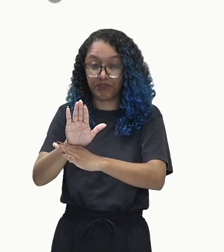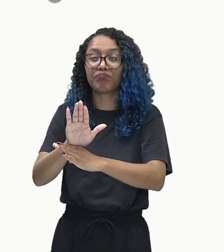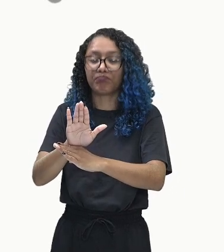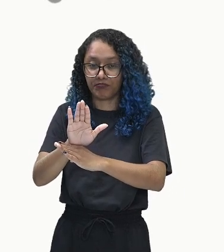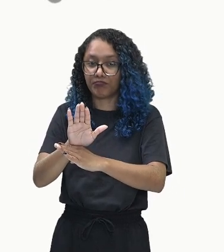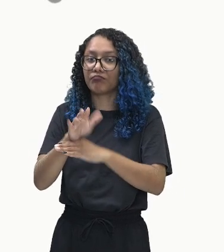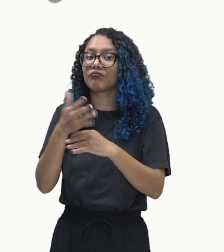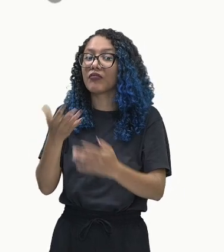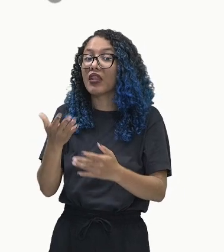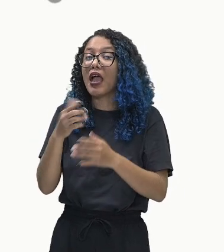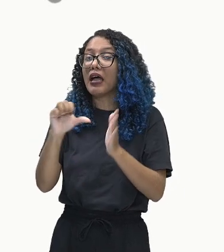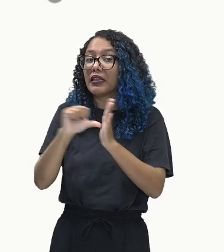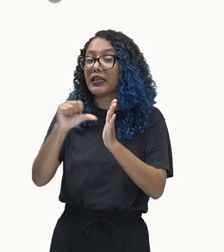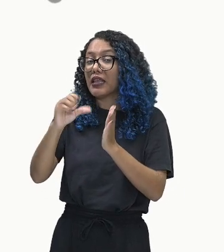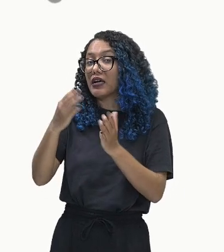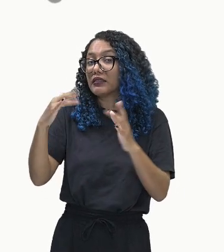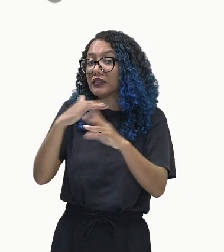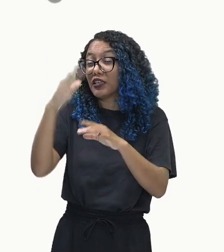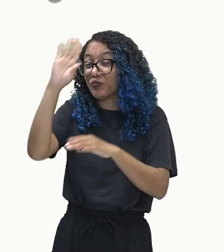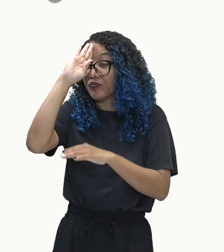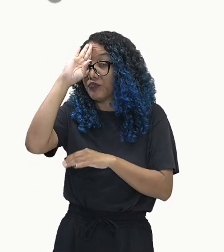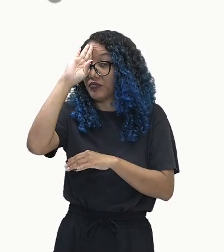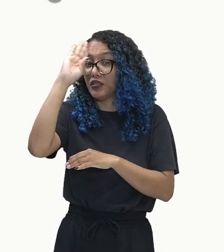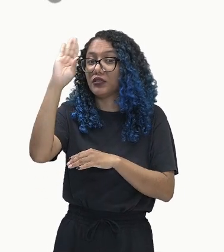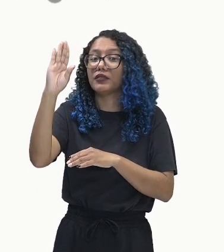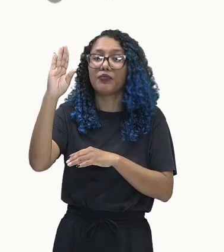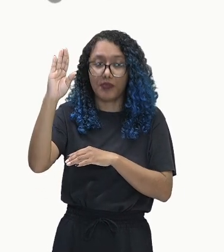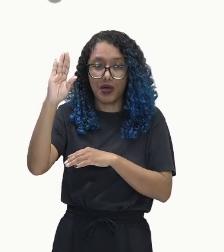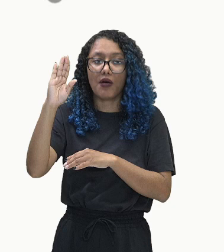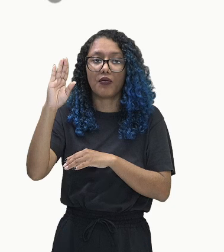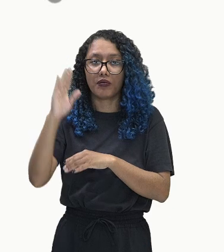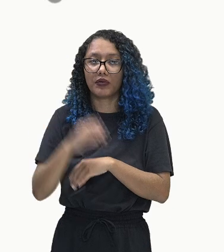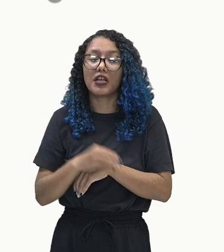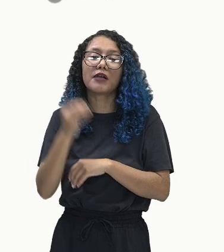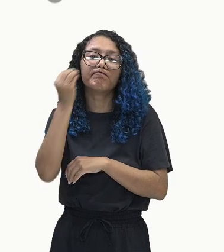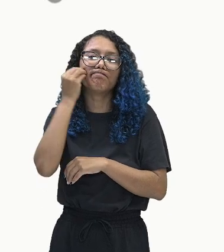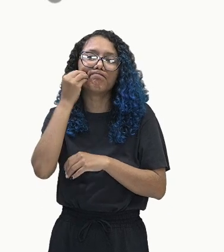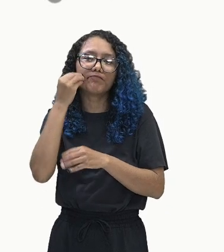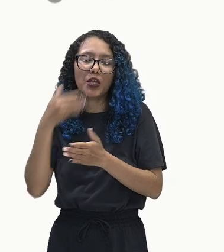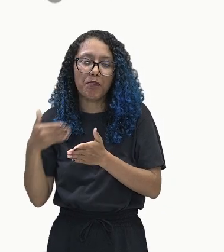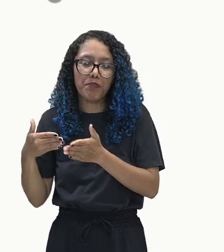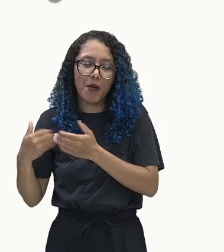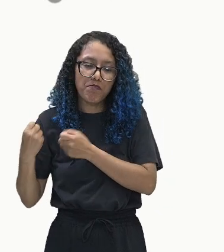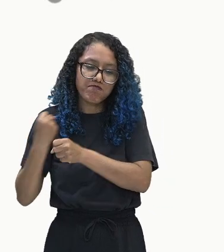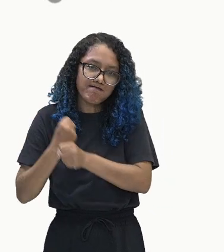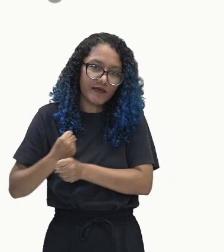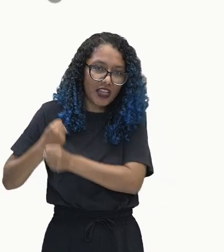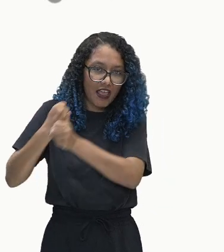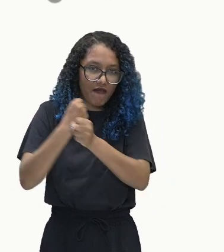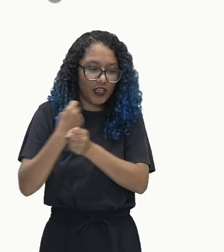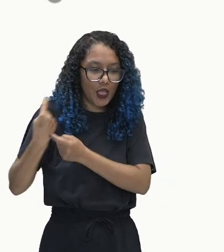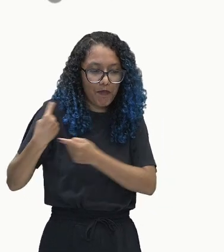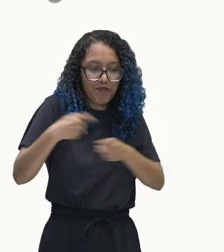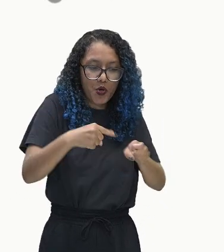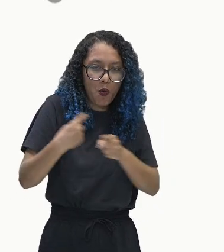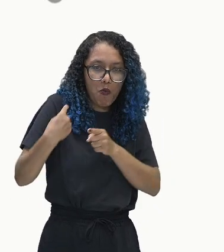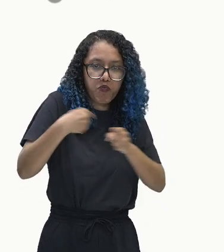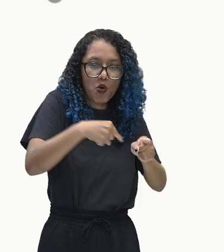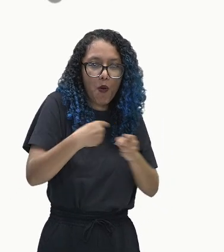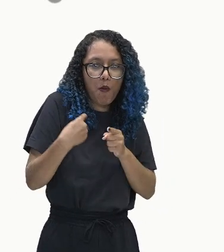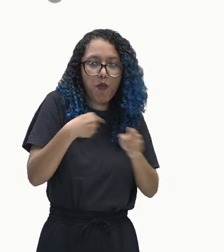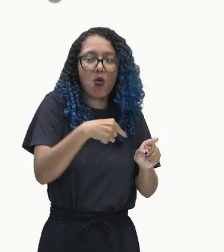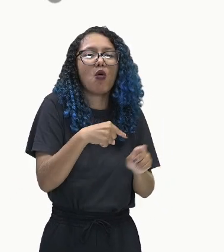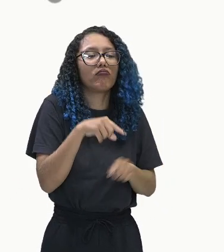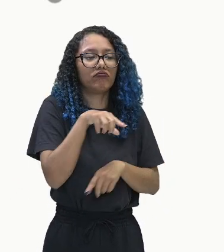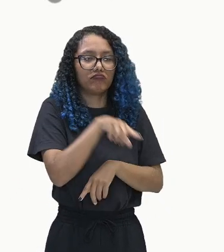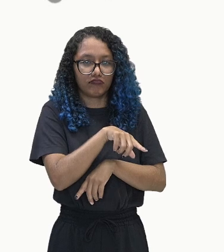né? E ela vai então tentar fazer exatamente isso, que barrar então esse avanço do Dario I. Vocês podem encontrar em